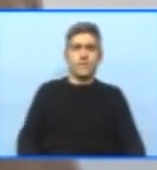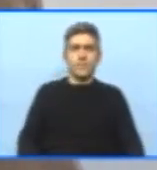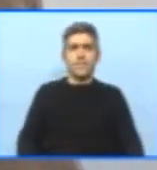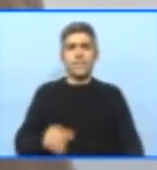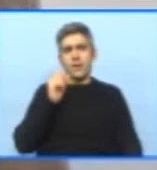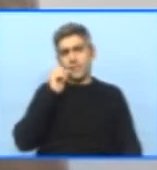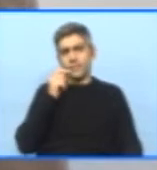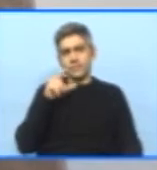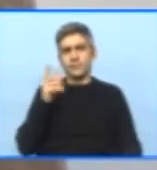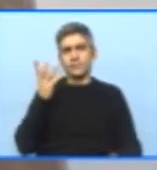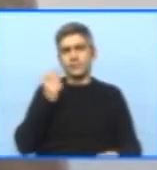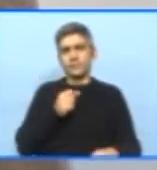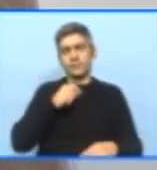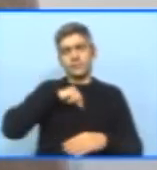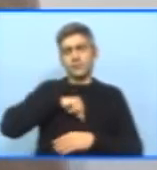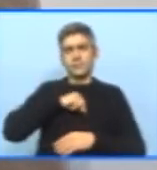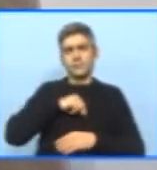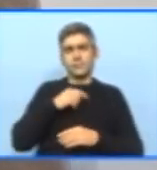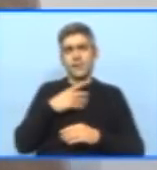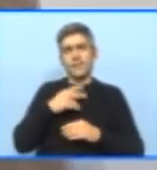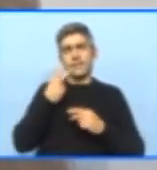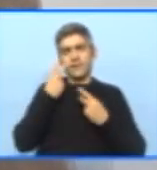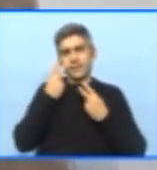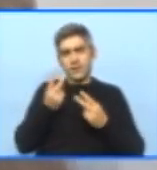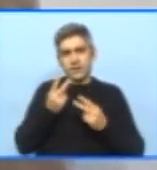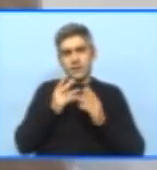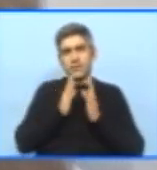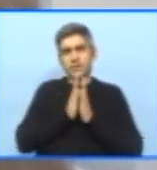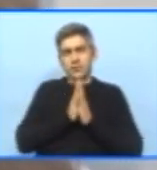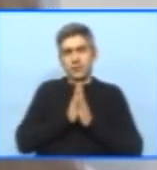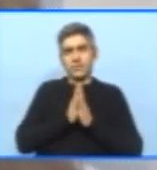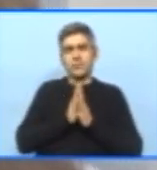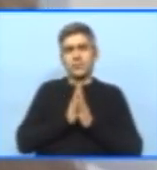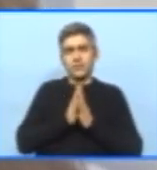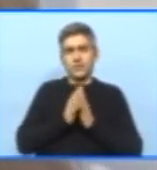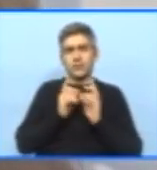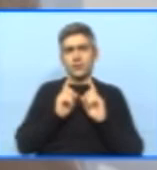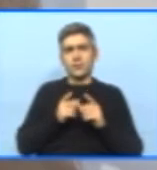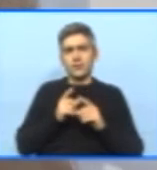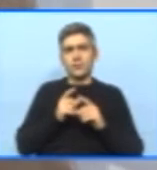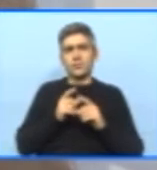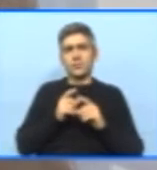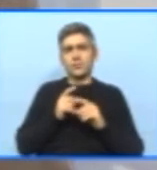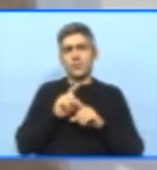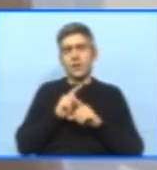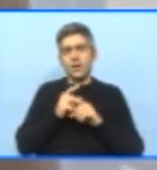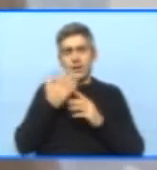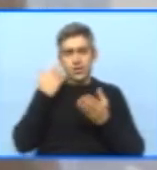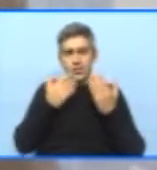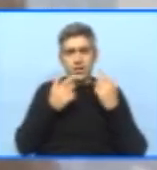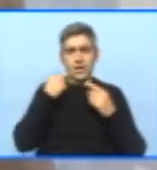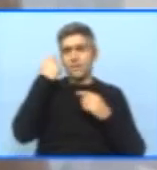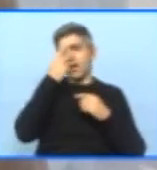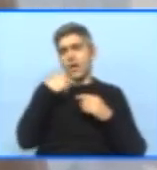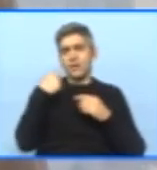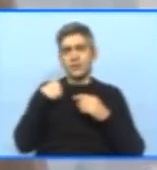si o desejo de ver Deus. E esse desejo de ver Deus começa precisamente, muitas vezes, pela desconstrução da imagem